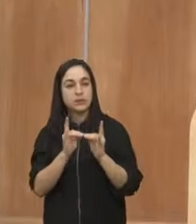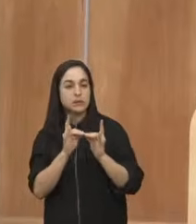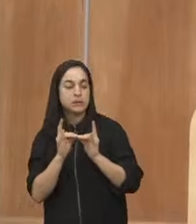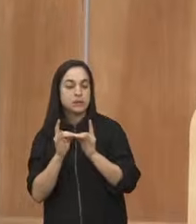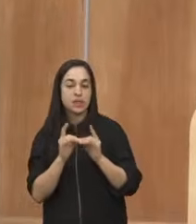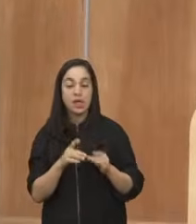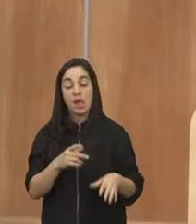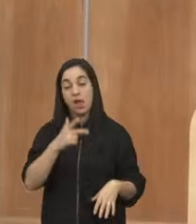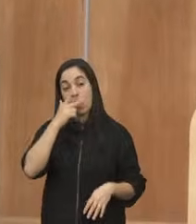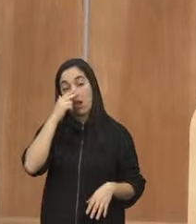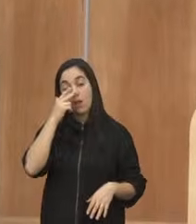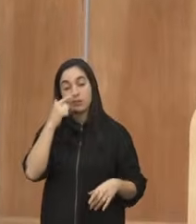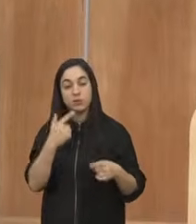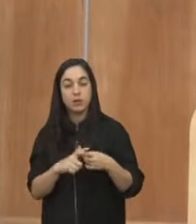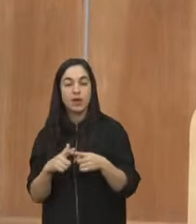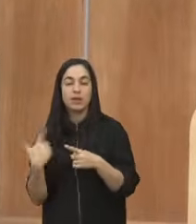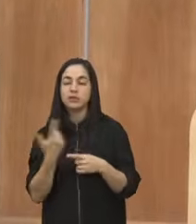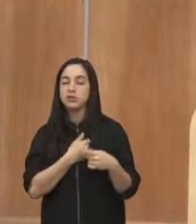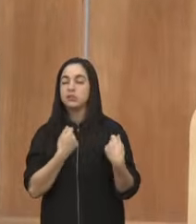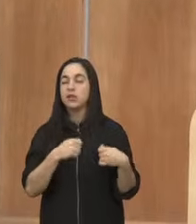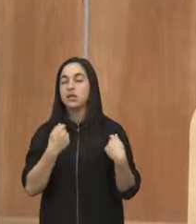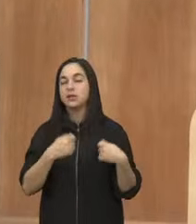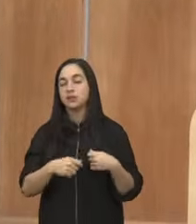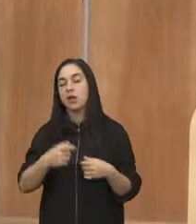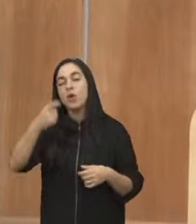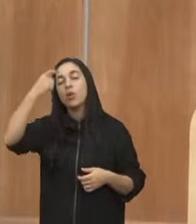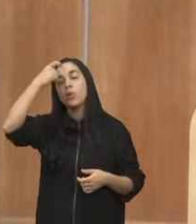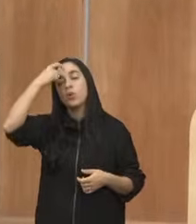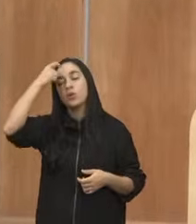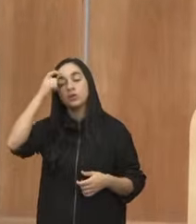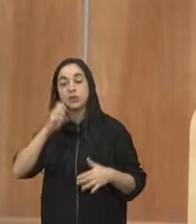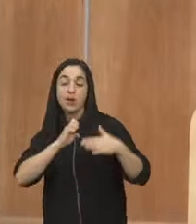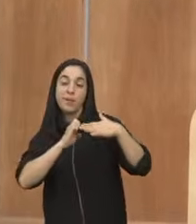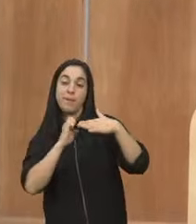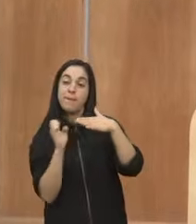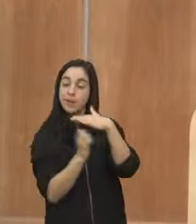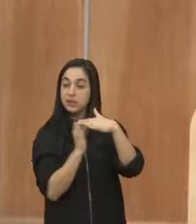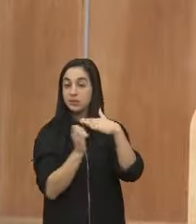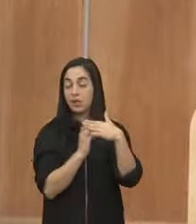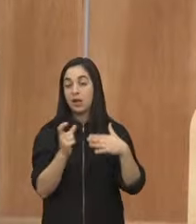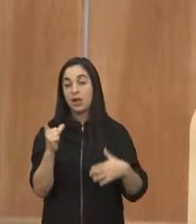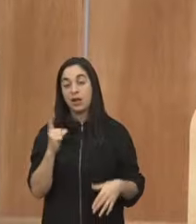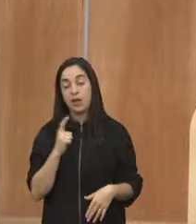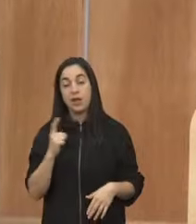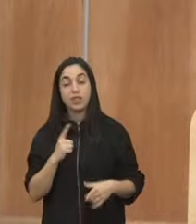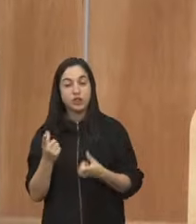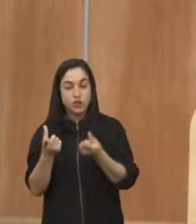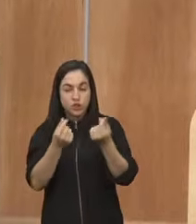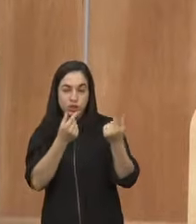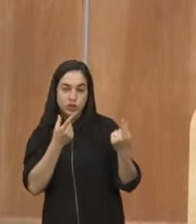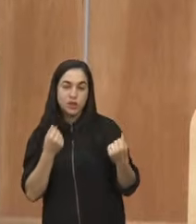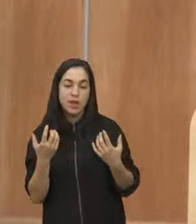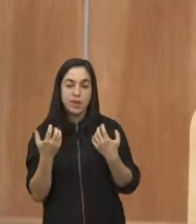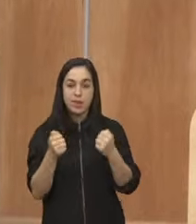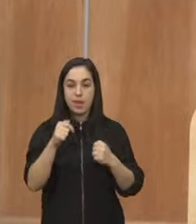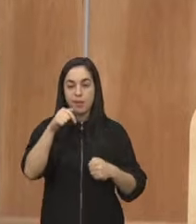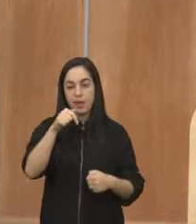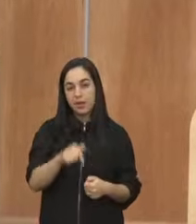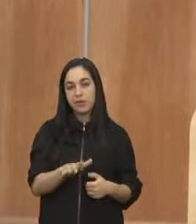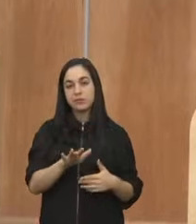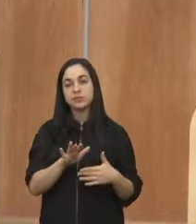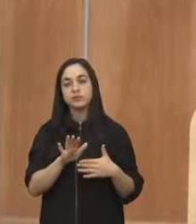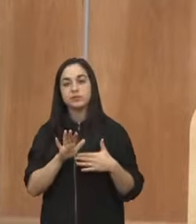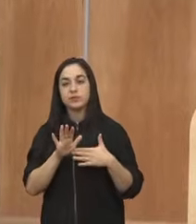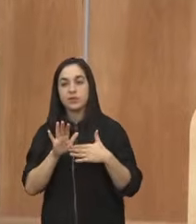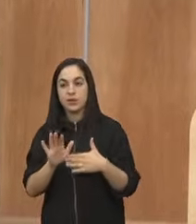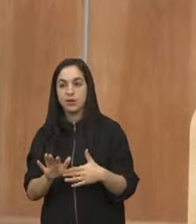a gente tem que conscientizar é que o empresário que afere lucro, que recebe aqui do município, e graças